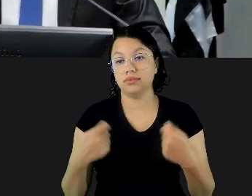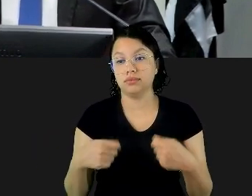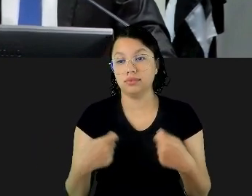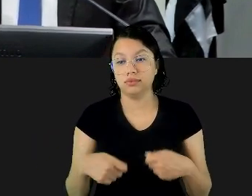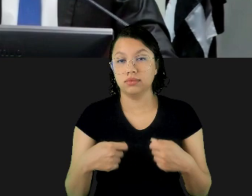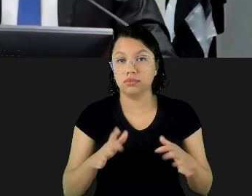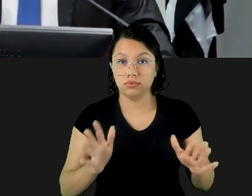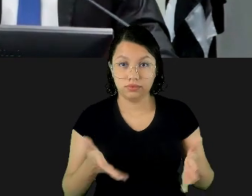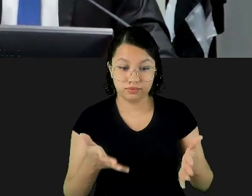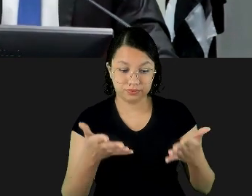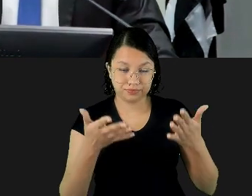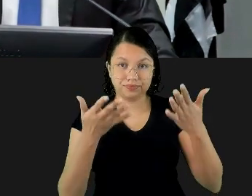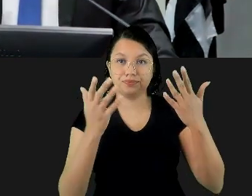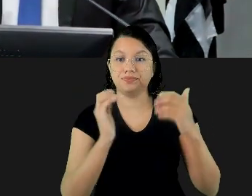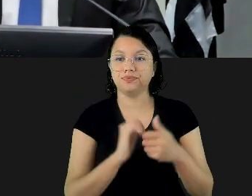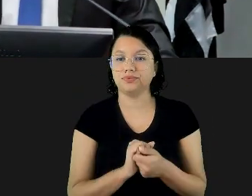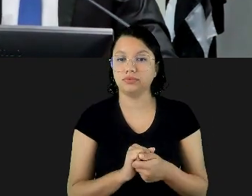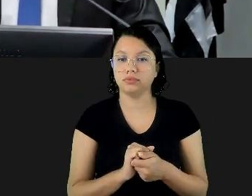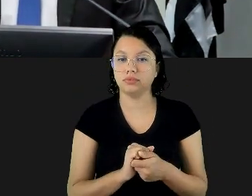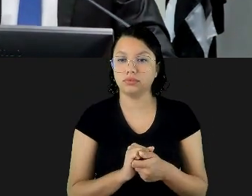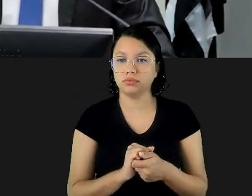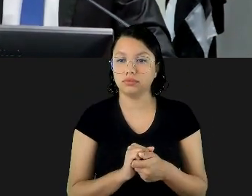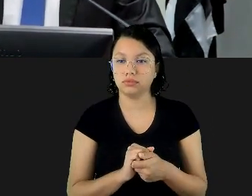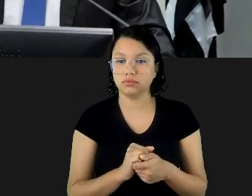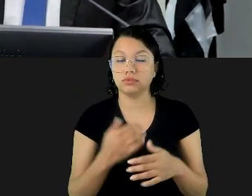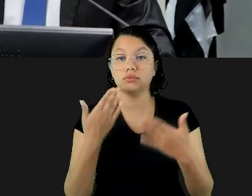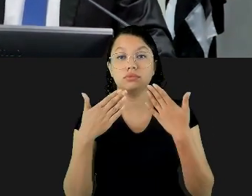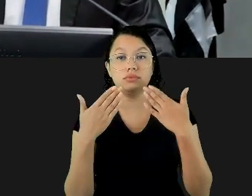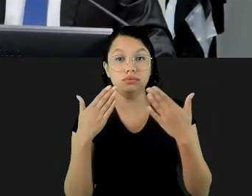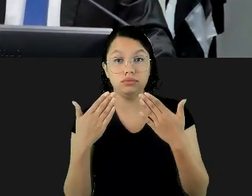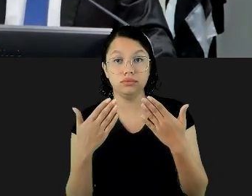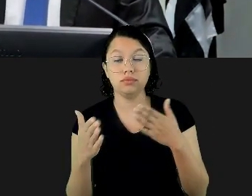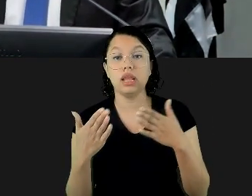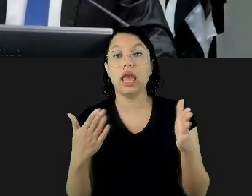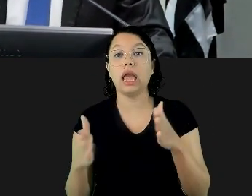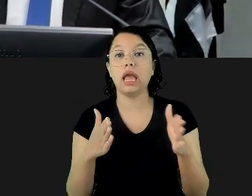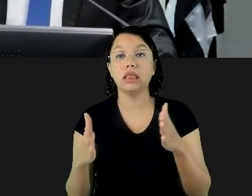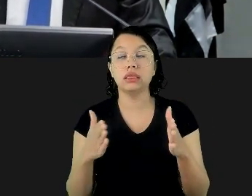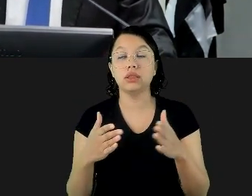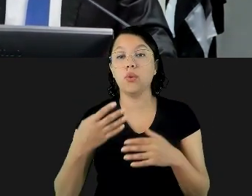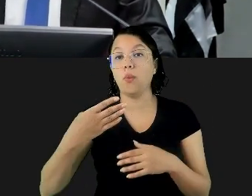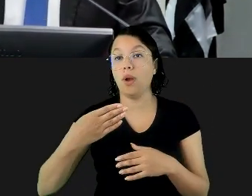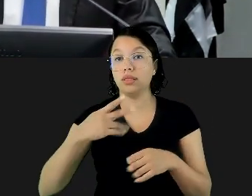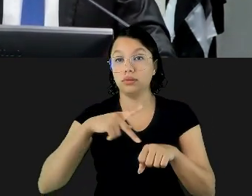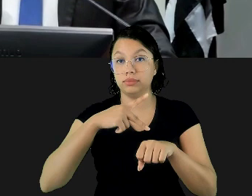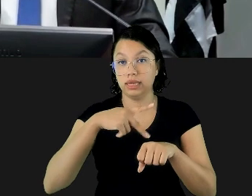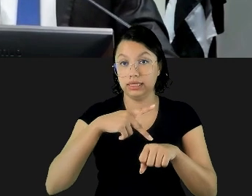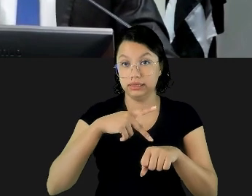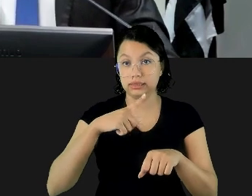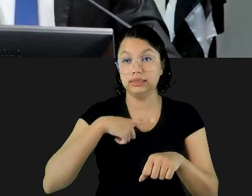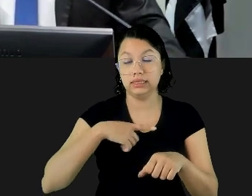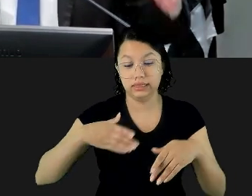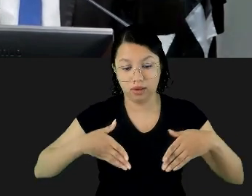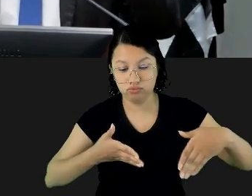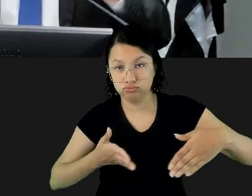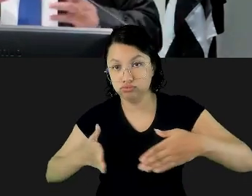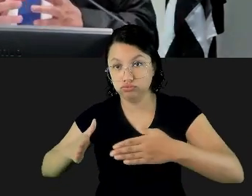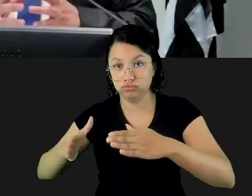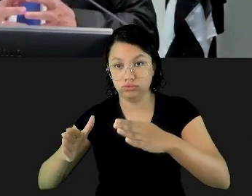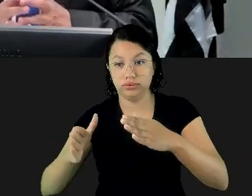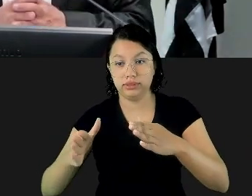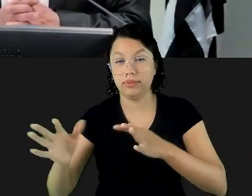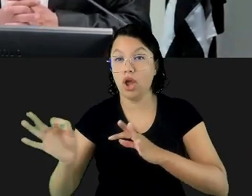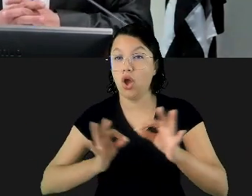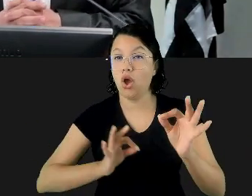promover um debate entre os 4 países por onde passa essa rota, para